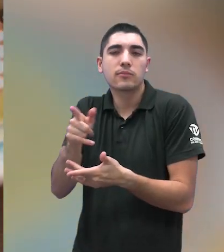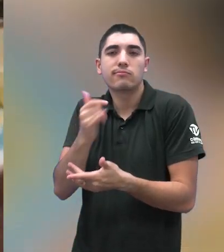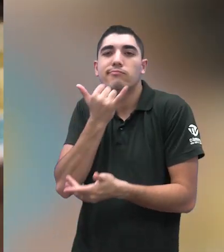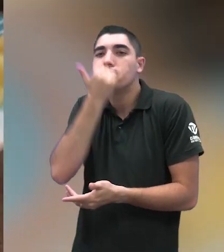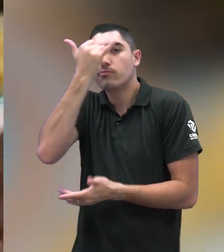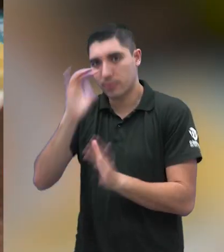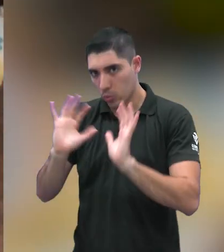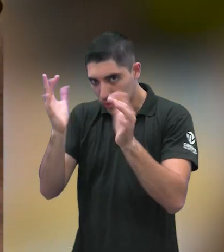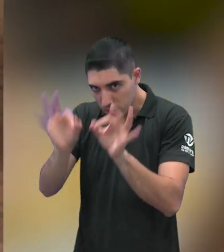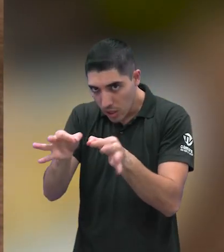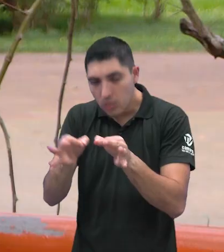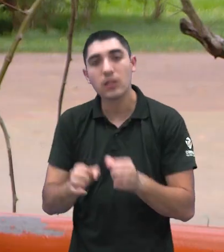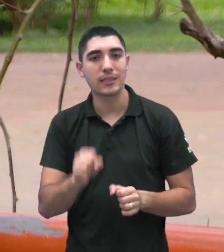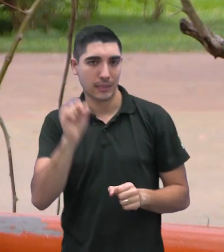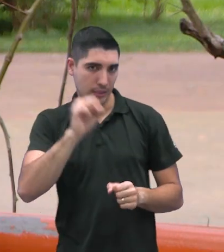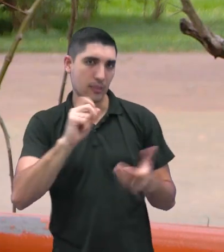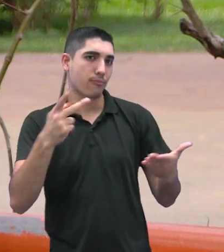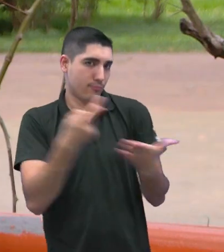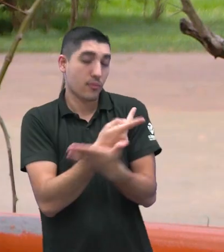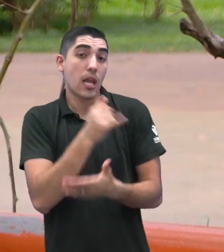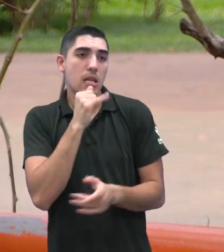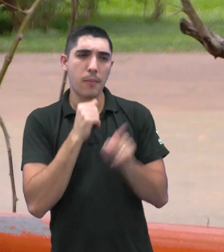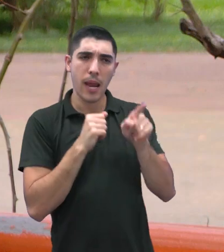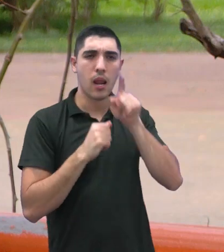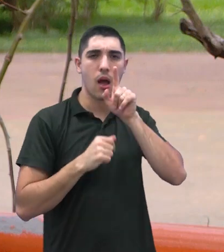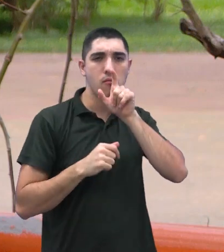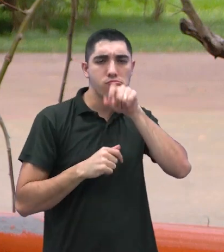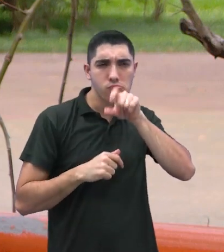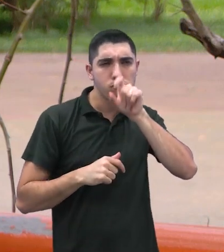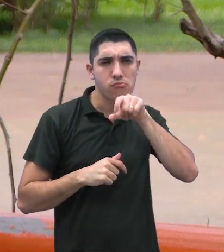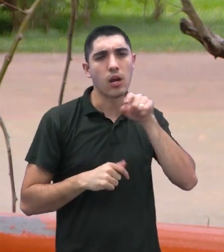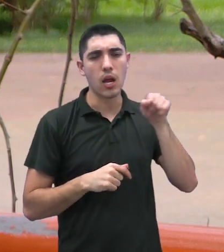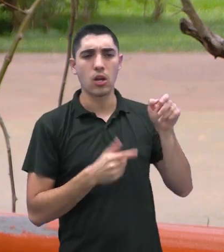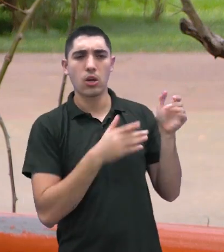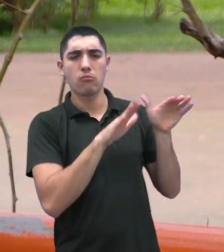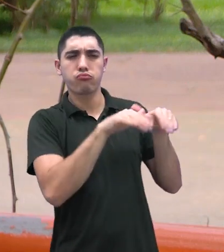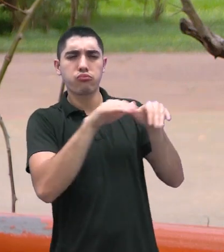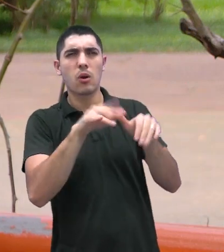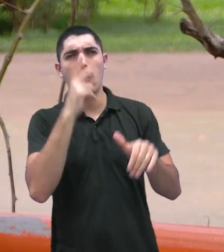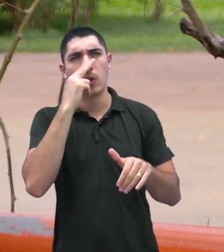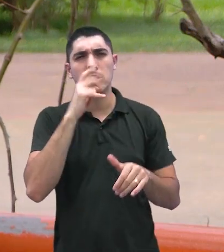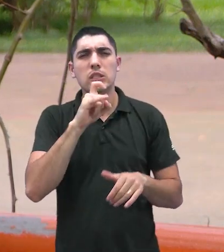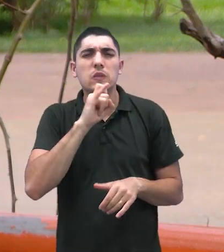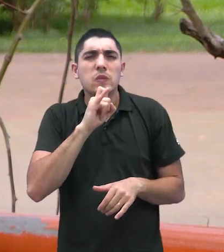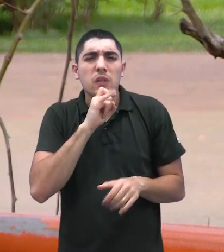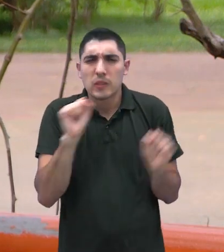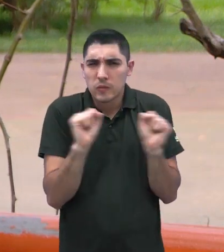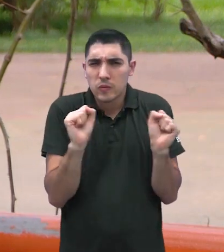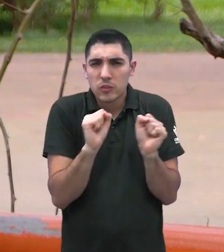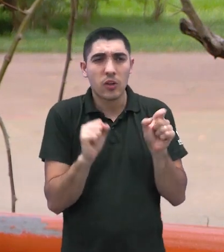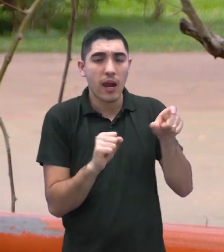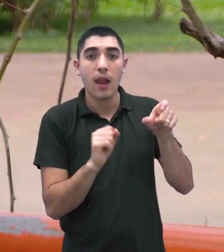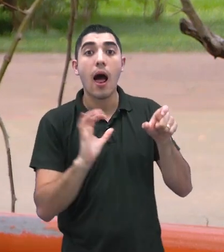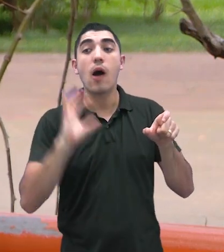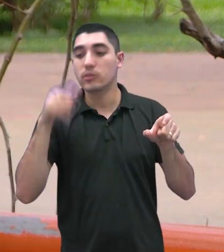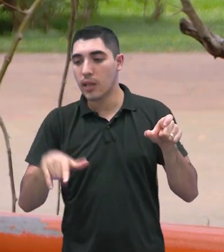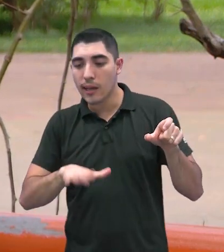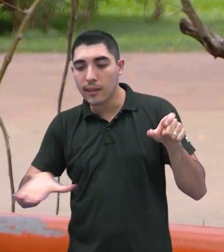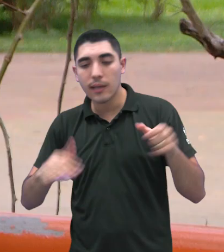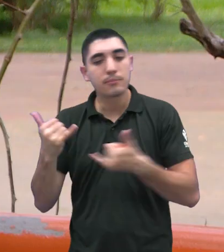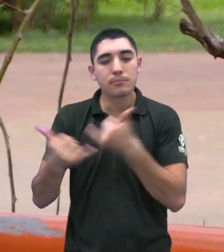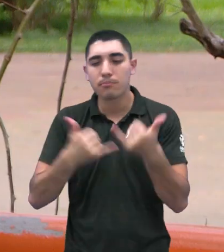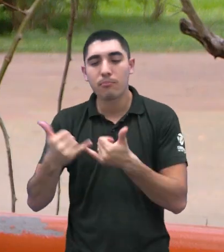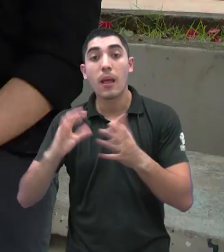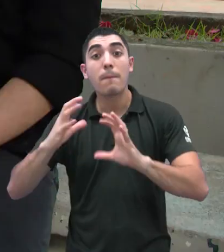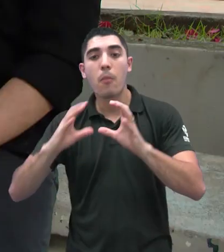um acidente, não foi isso? Foi um acidente. Foi depois que ela chegou, acho que no meio do ano passado, era inverno, era frio, assim. Ela levou uma bolada